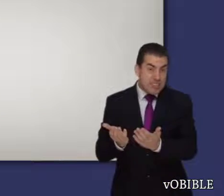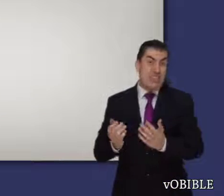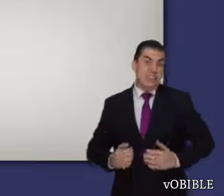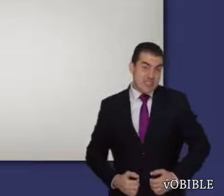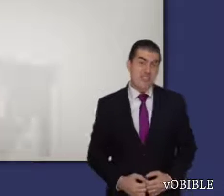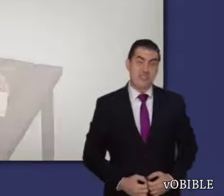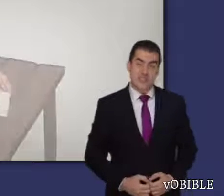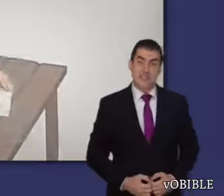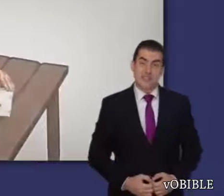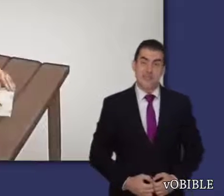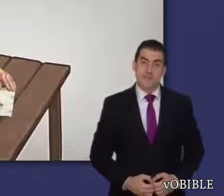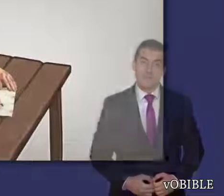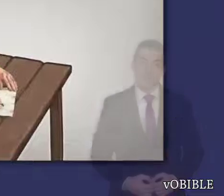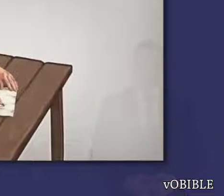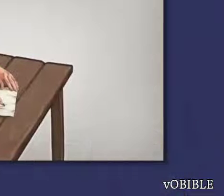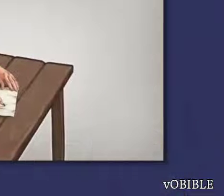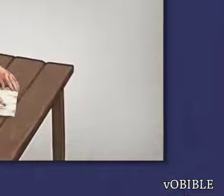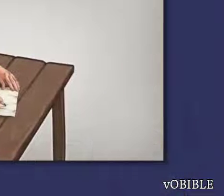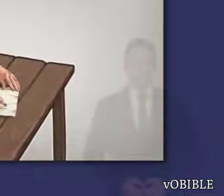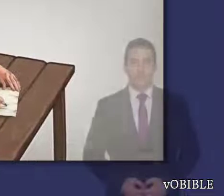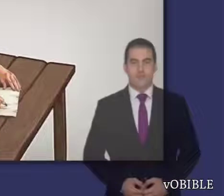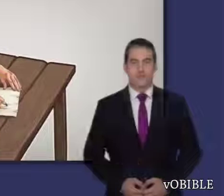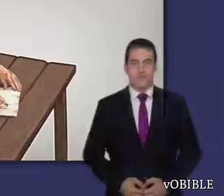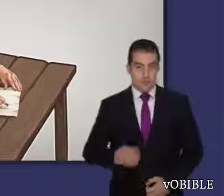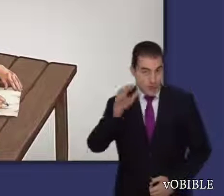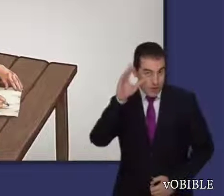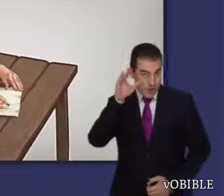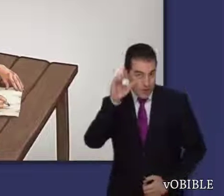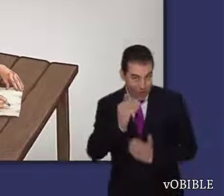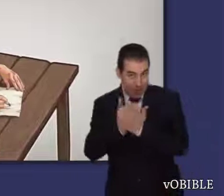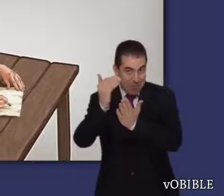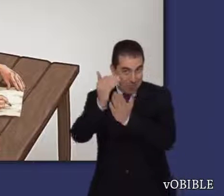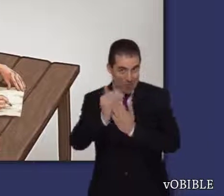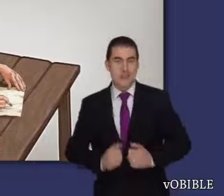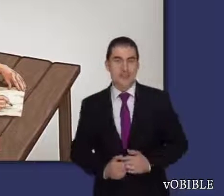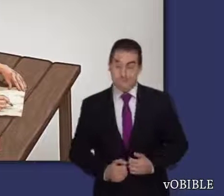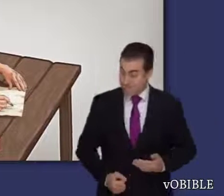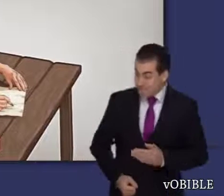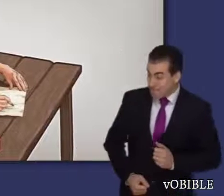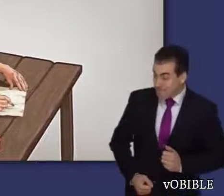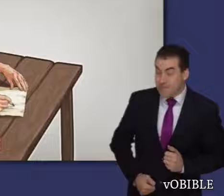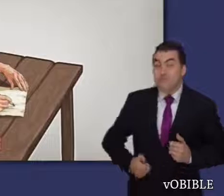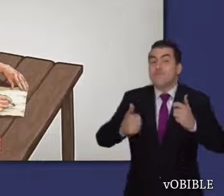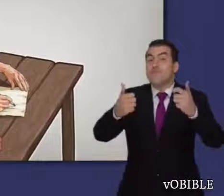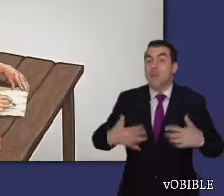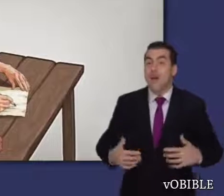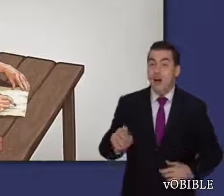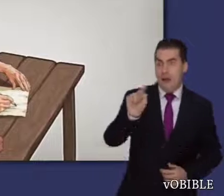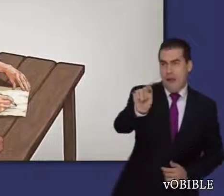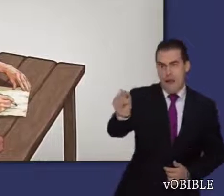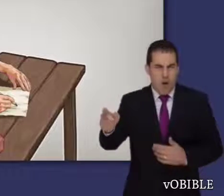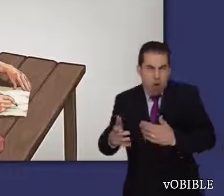Você sabia? Em 2 João 10 e 11, João dá mais instruções sobre como lidar com quem vai além